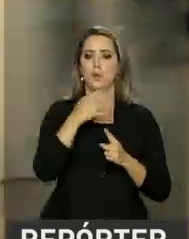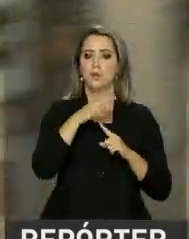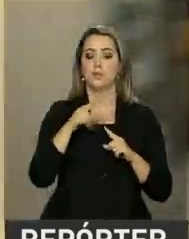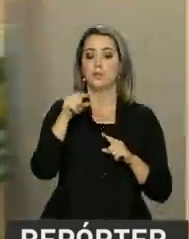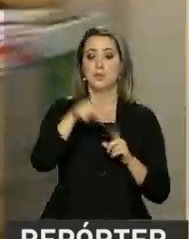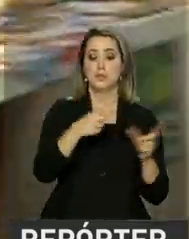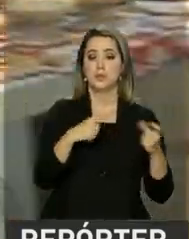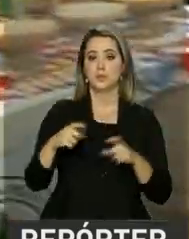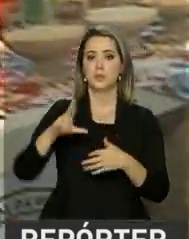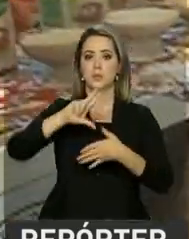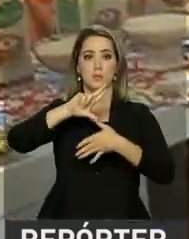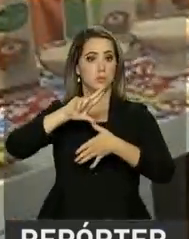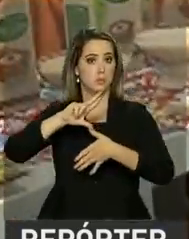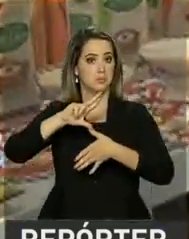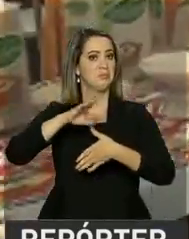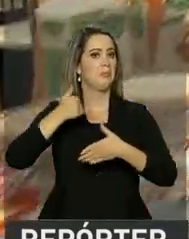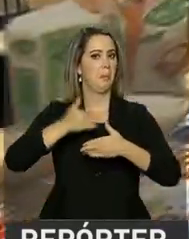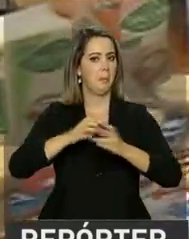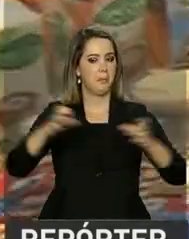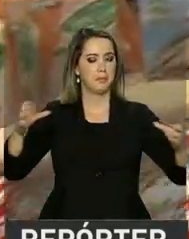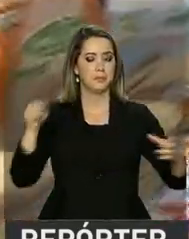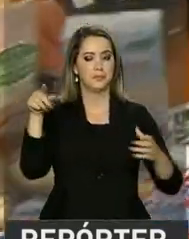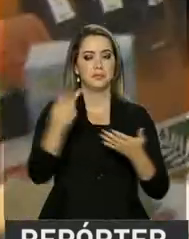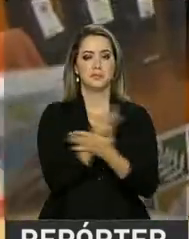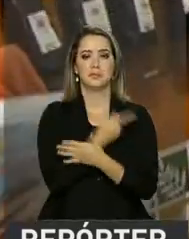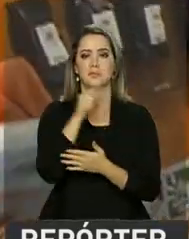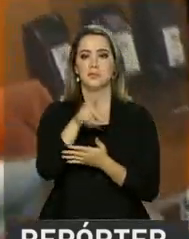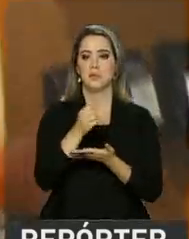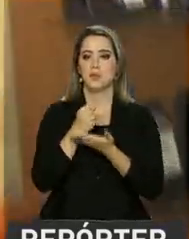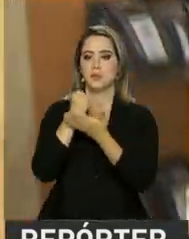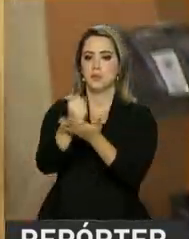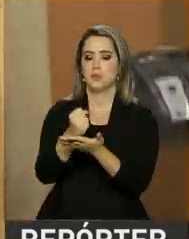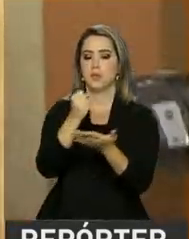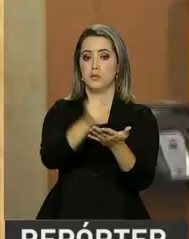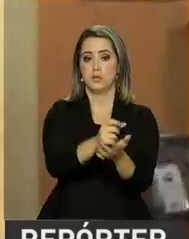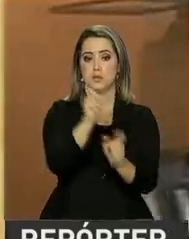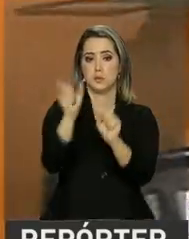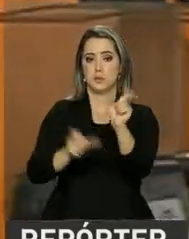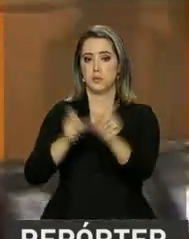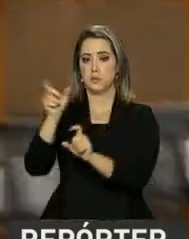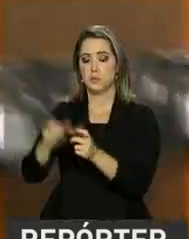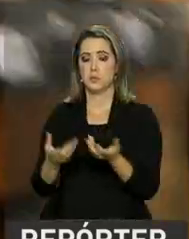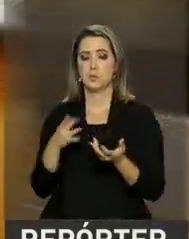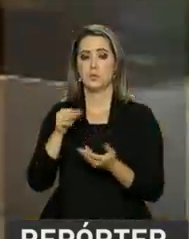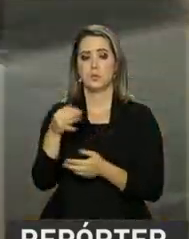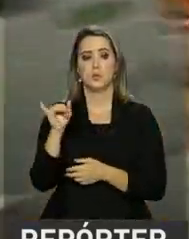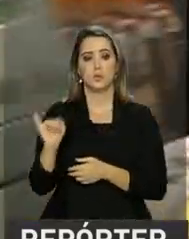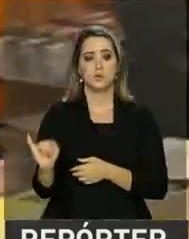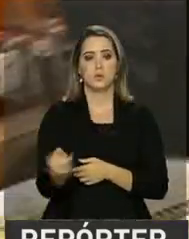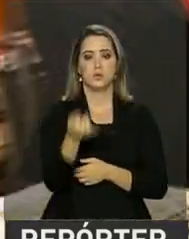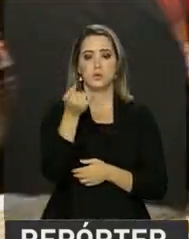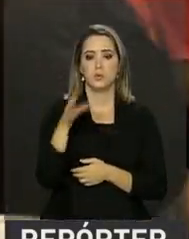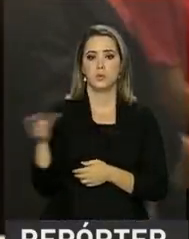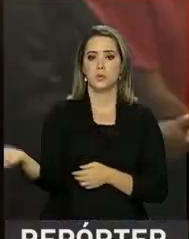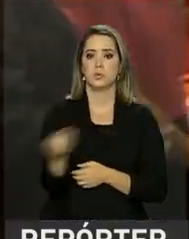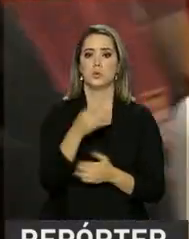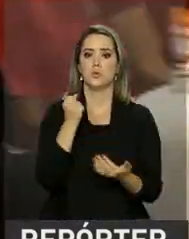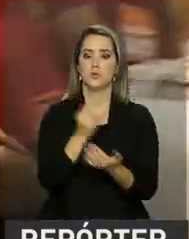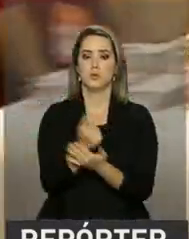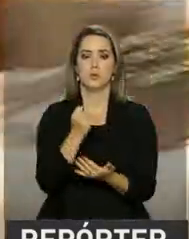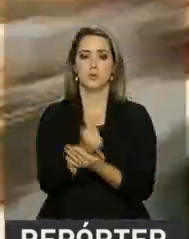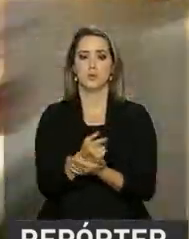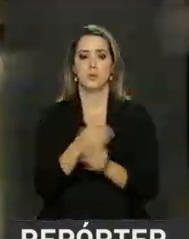na América Latina. O evento é realizado para oferecer a produtores e fabricantes a oportunidade de captar novos